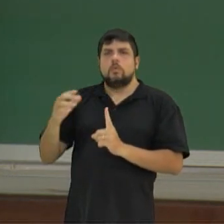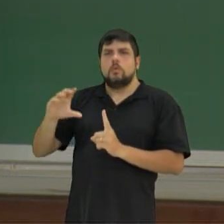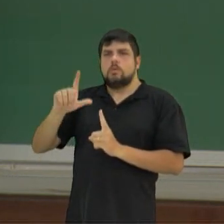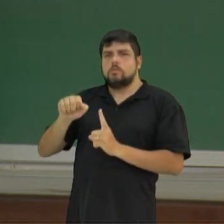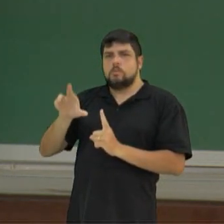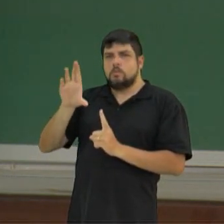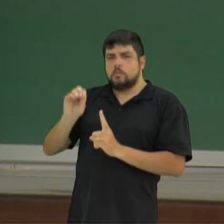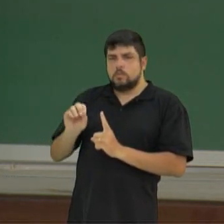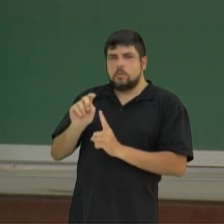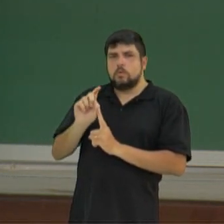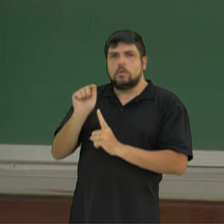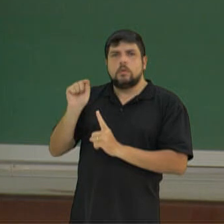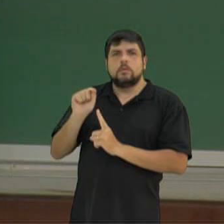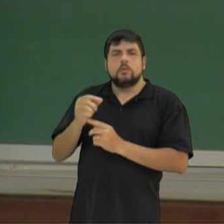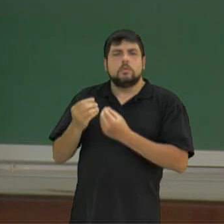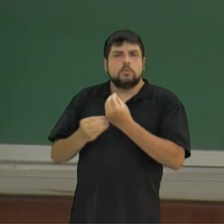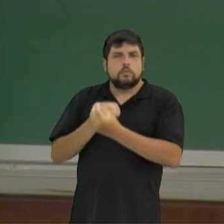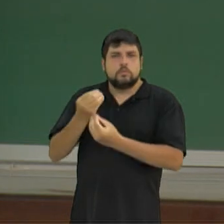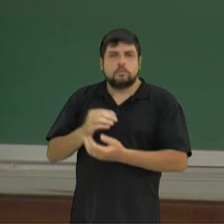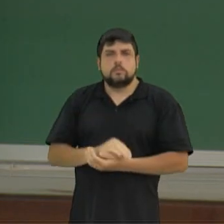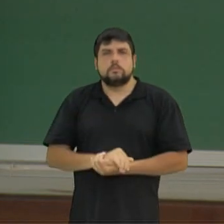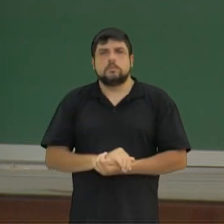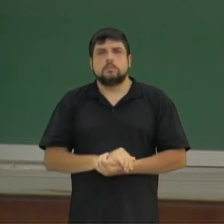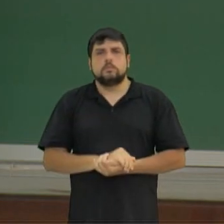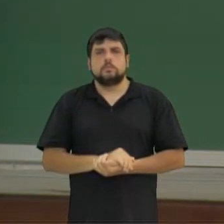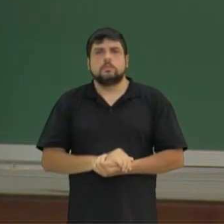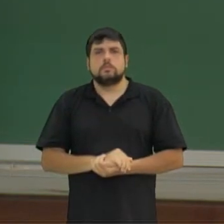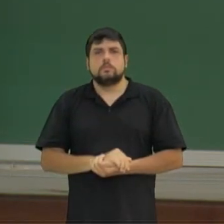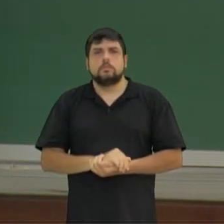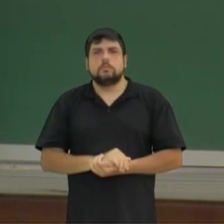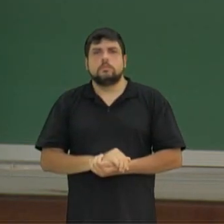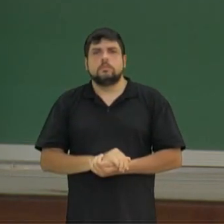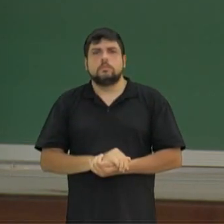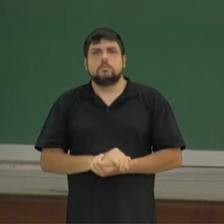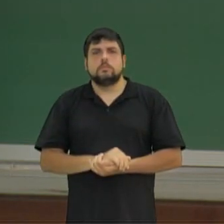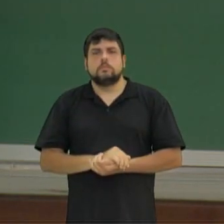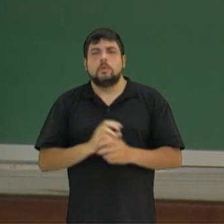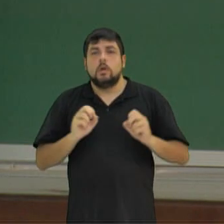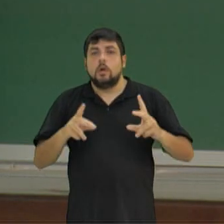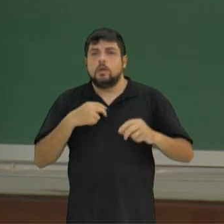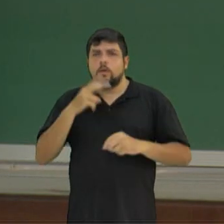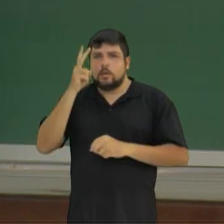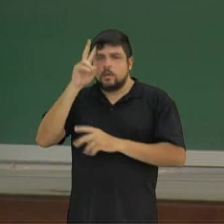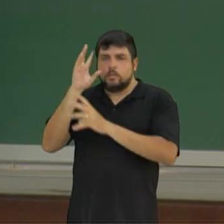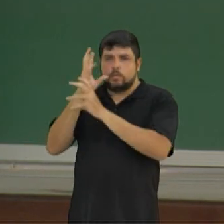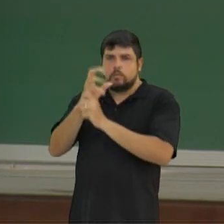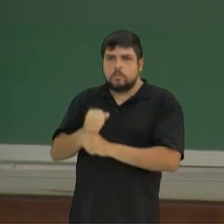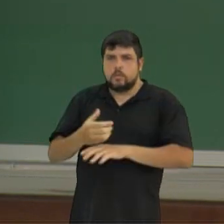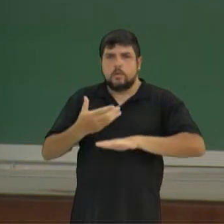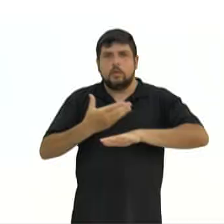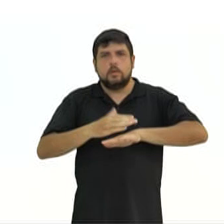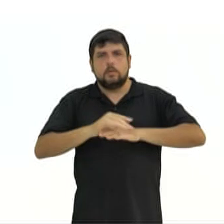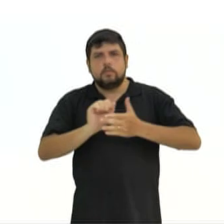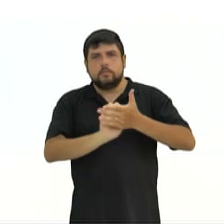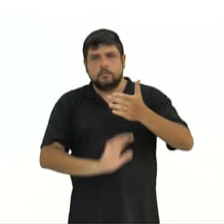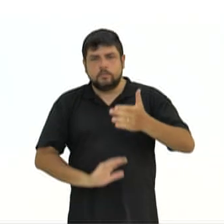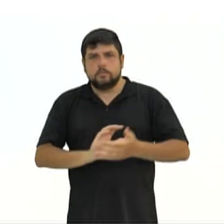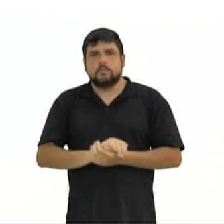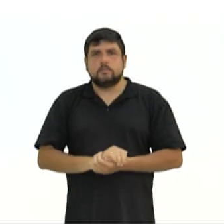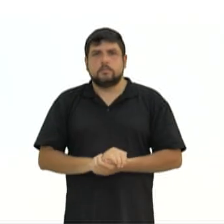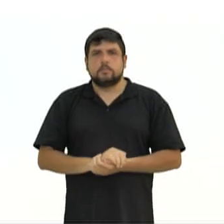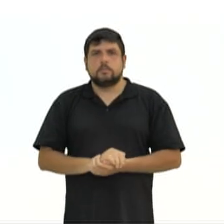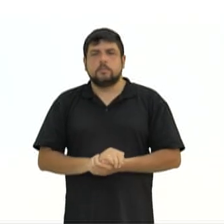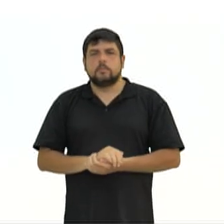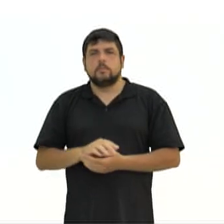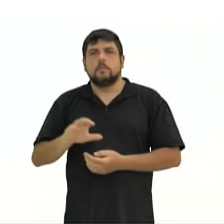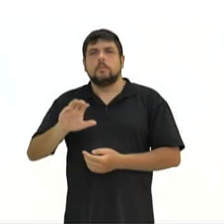final da eletrólise ígnea do NaCl. Lembrando de tudo isso, vamos praticar um exercício então. Na